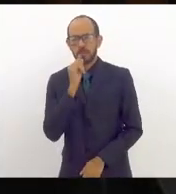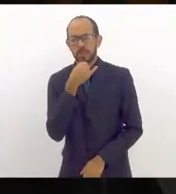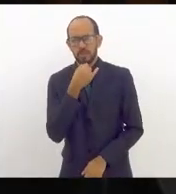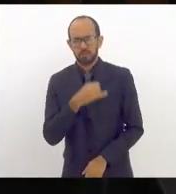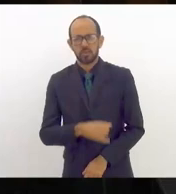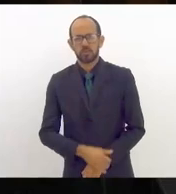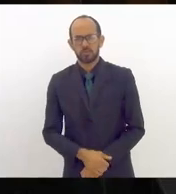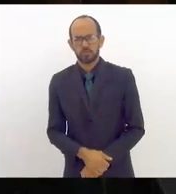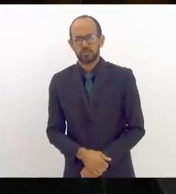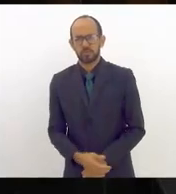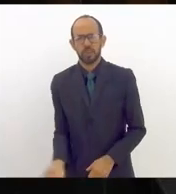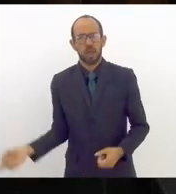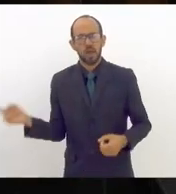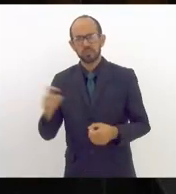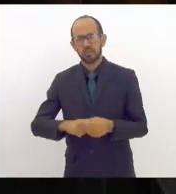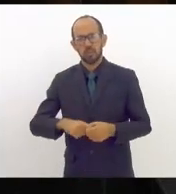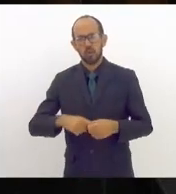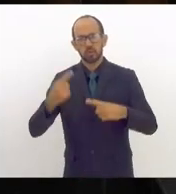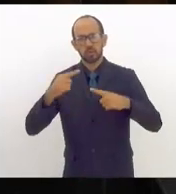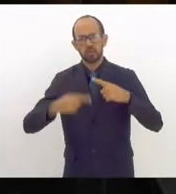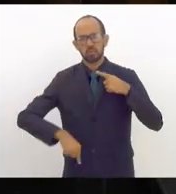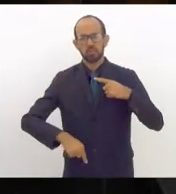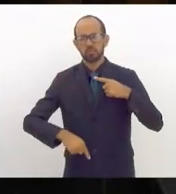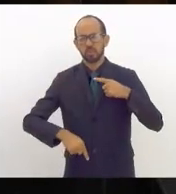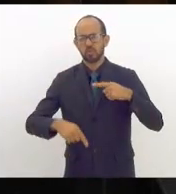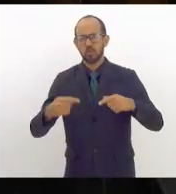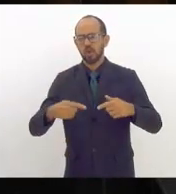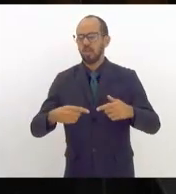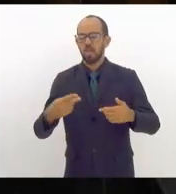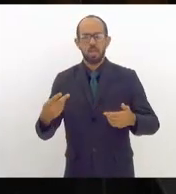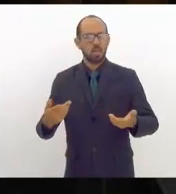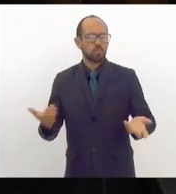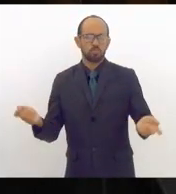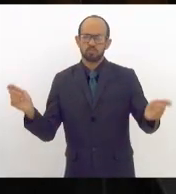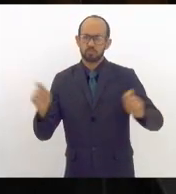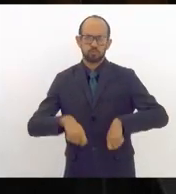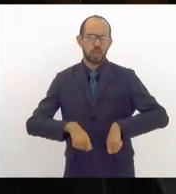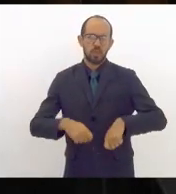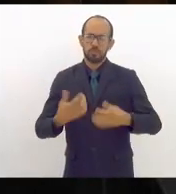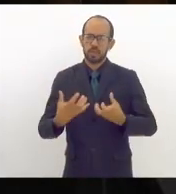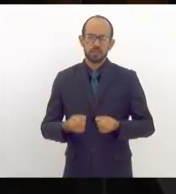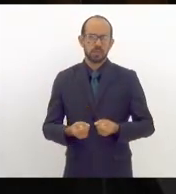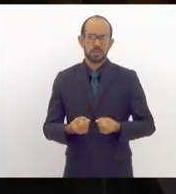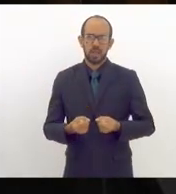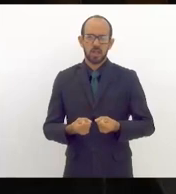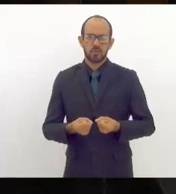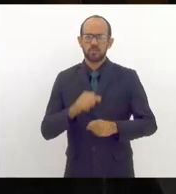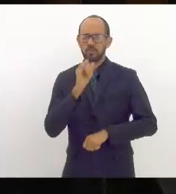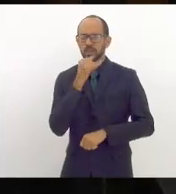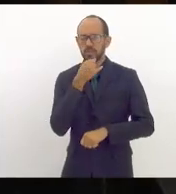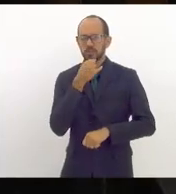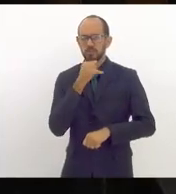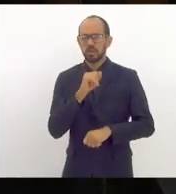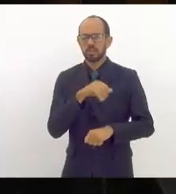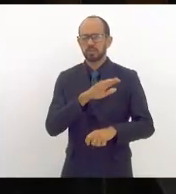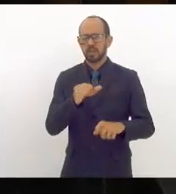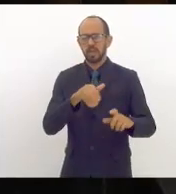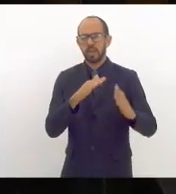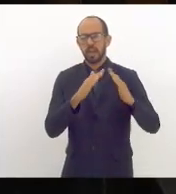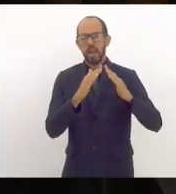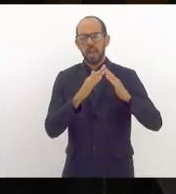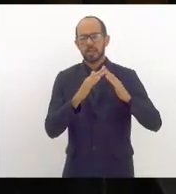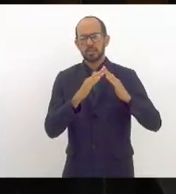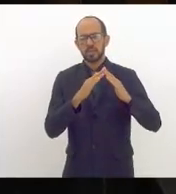a volta da censura é algo inconcebível Infelizmente essa casa pretende homenagear